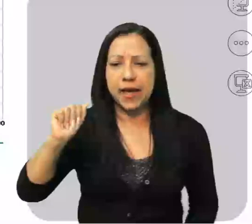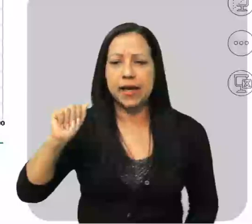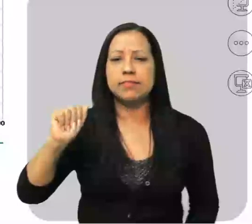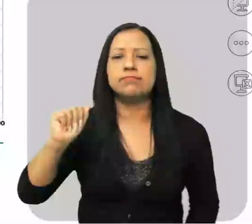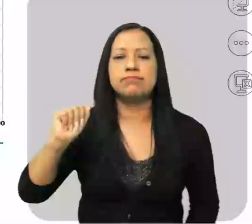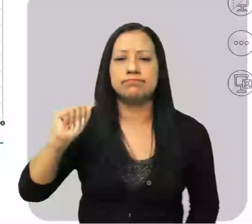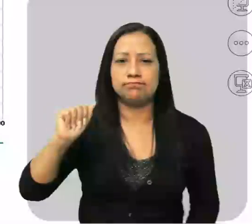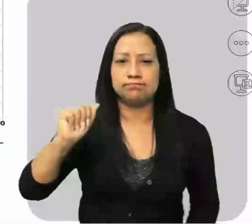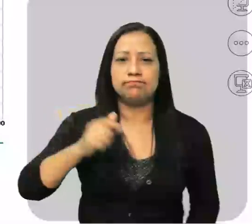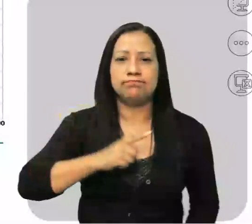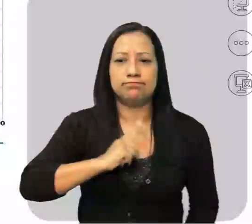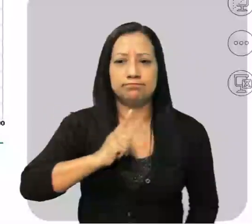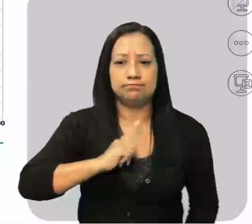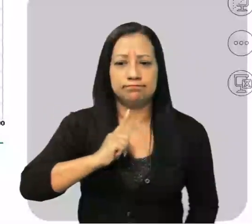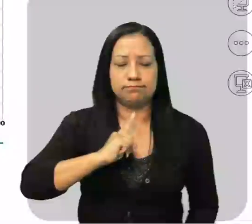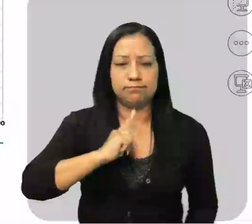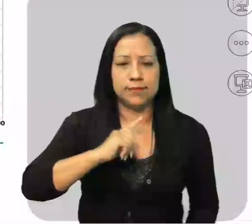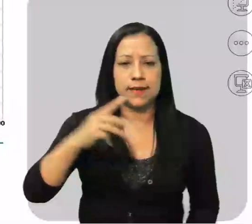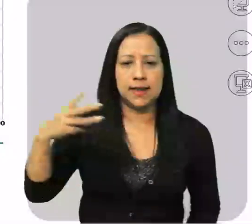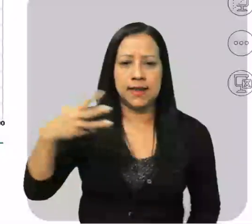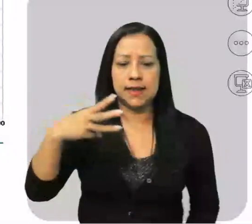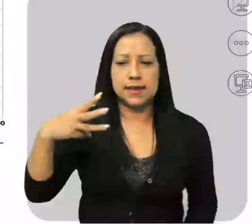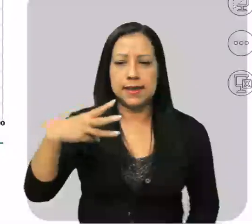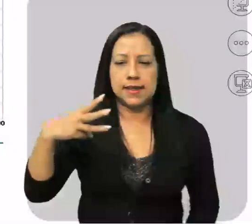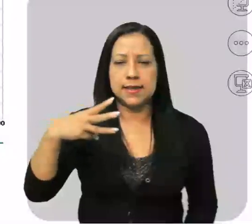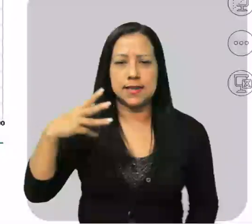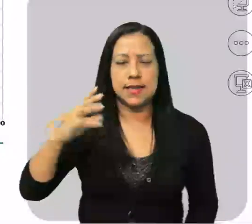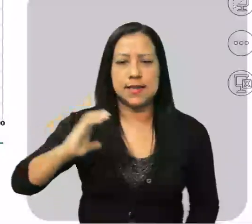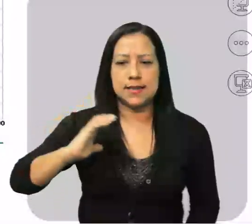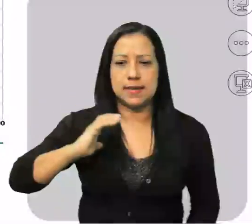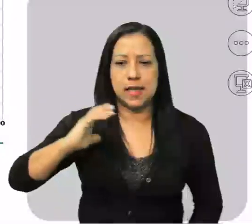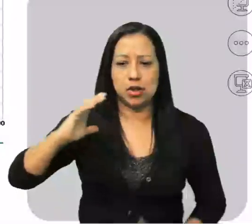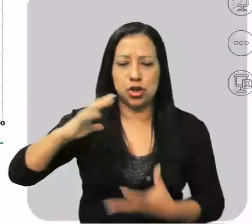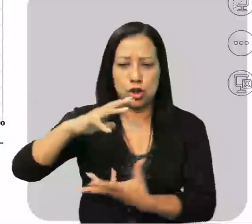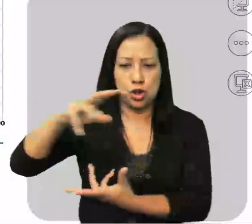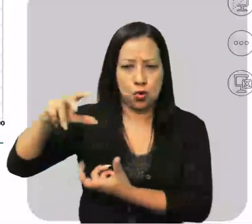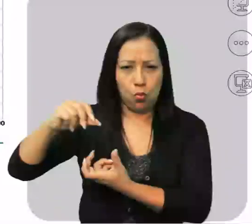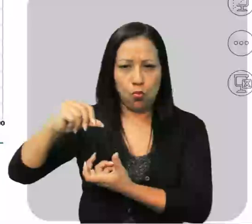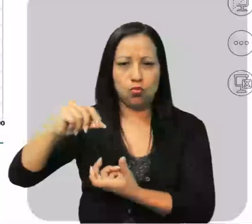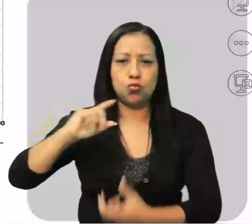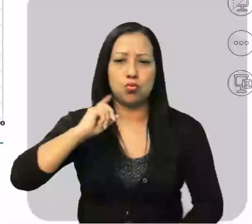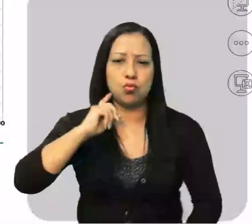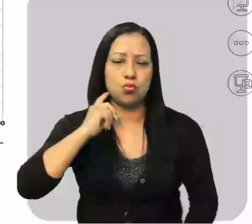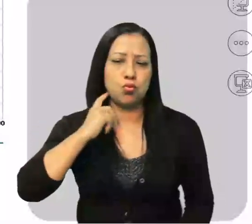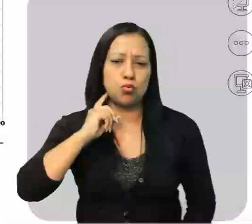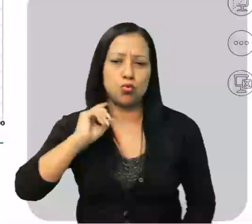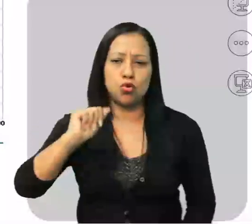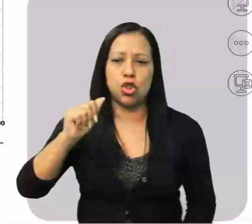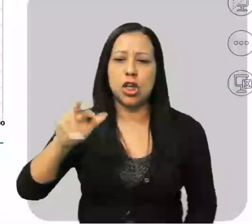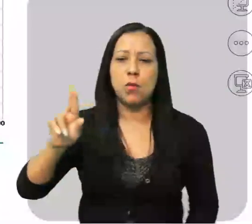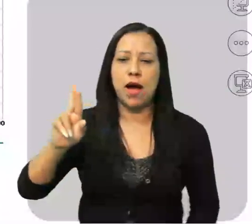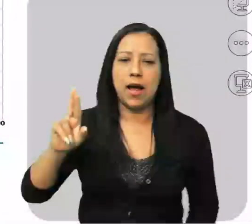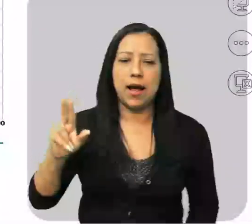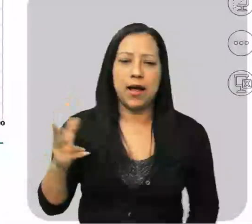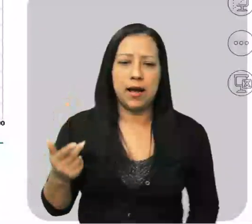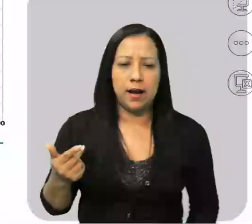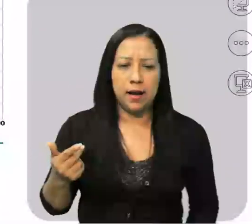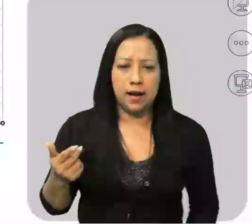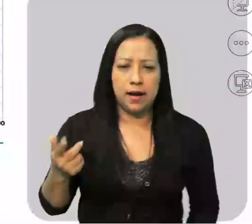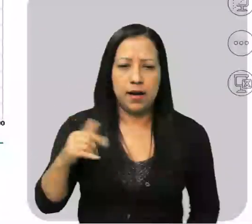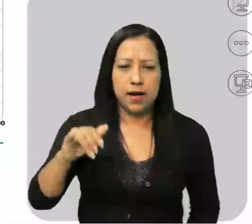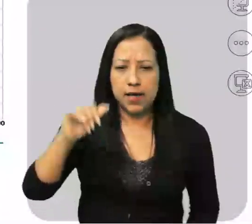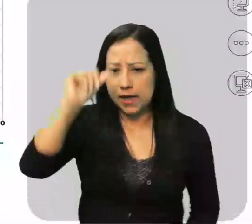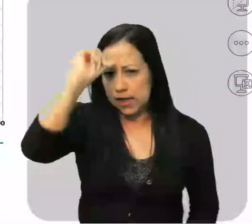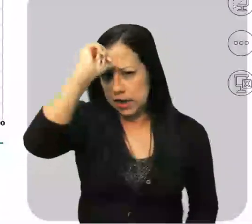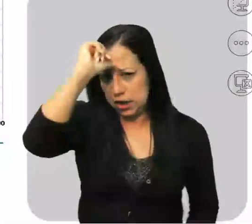Saudita, também é o outro país que está na terceira maior cidade com ar poluído, é